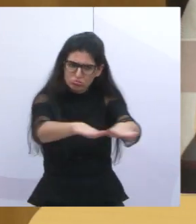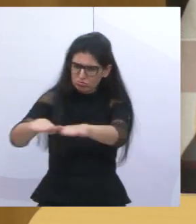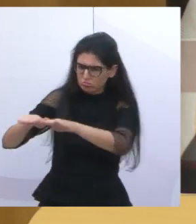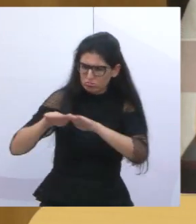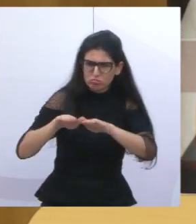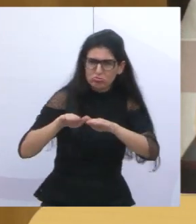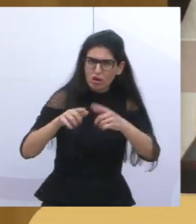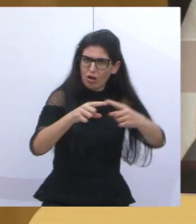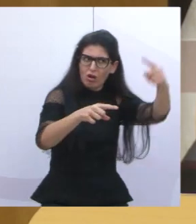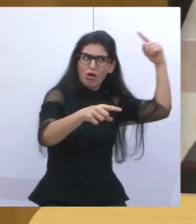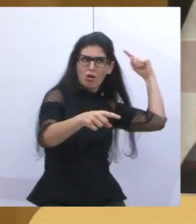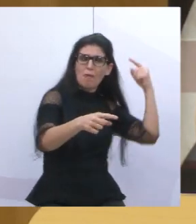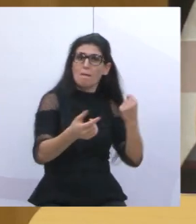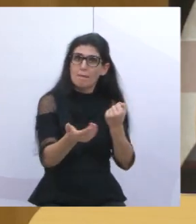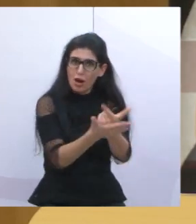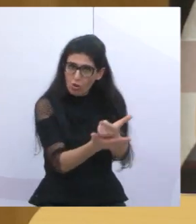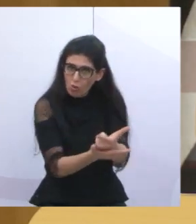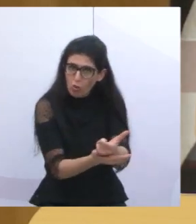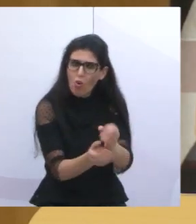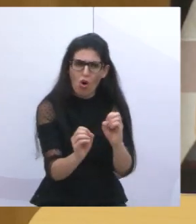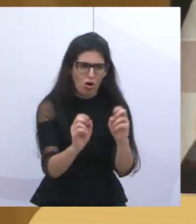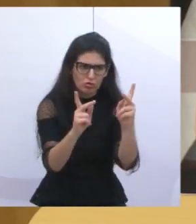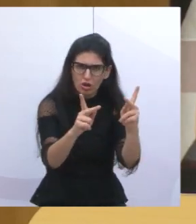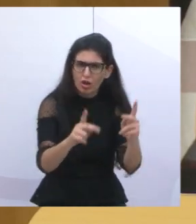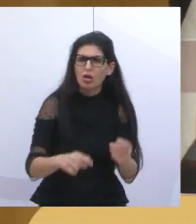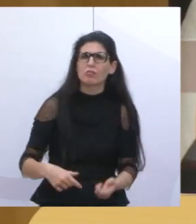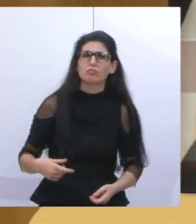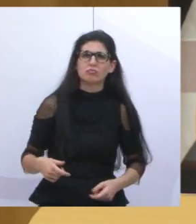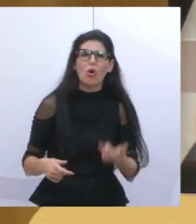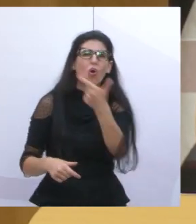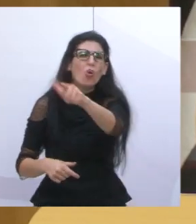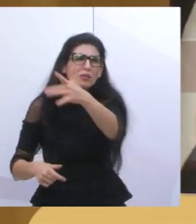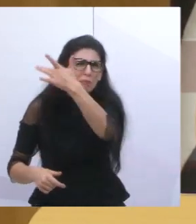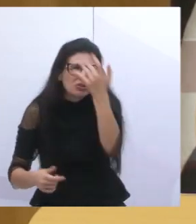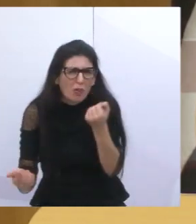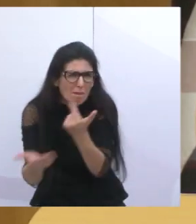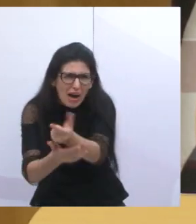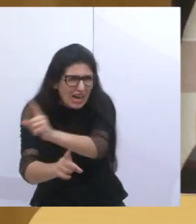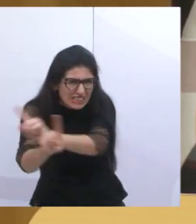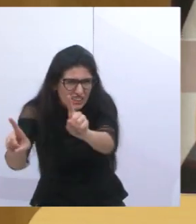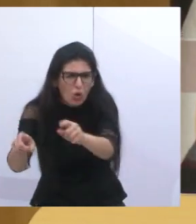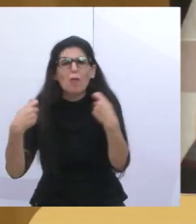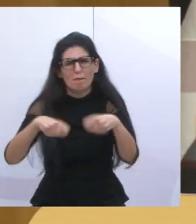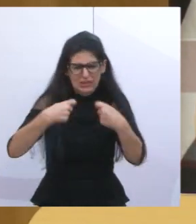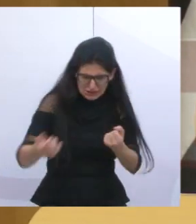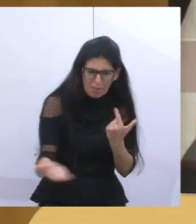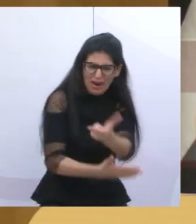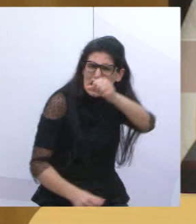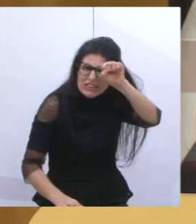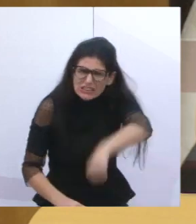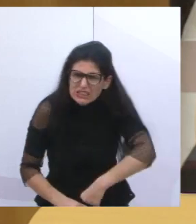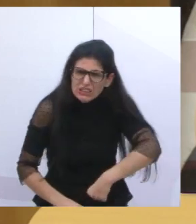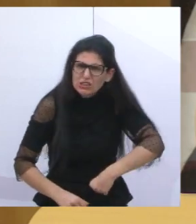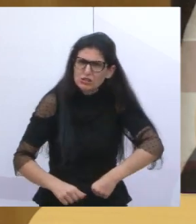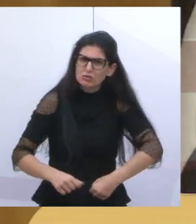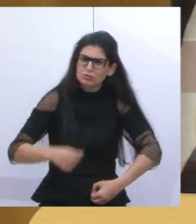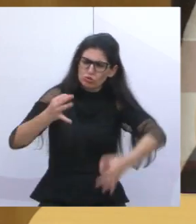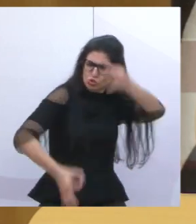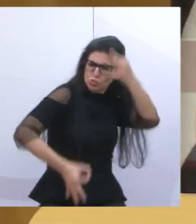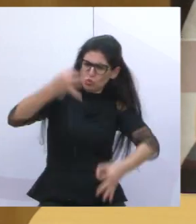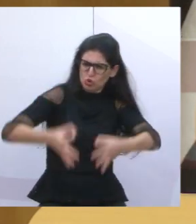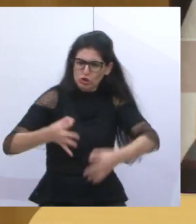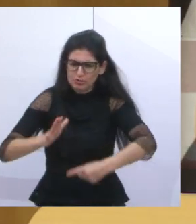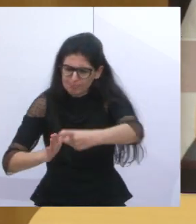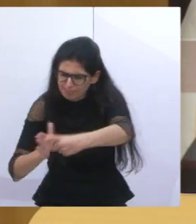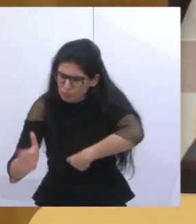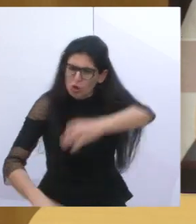pagaram, que os demais que têm condição de pagar, que paguem, porque assim nós vamos estar fazendo justiça tributária. Por fim, eu quero pedir aqui